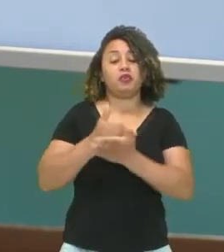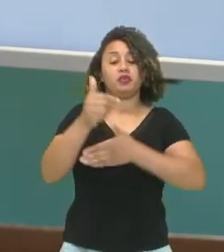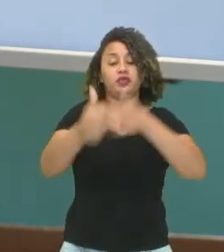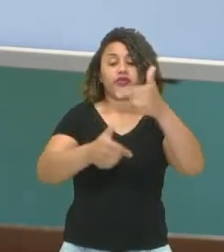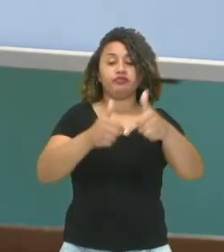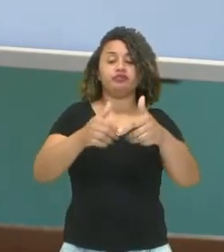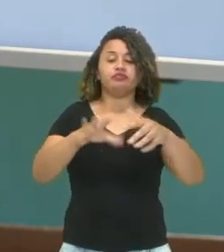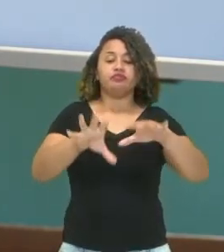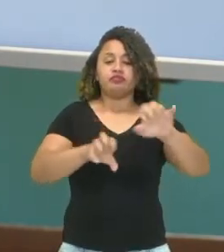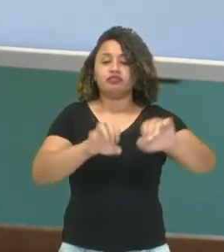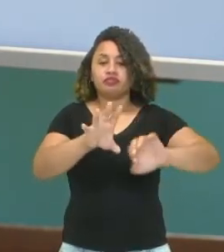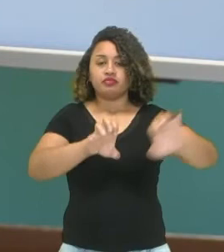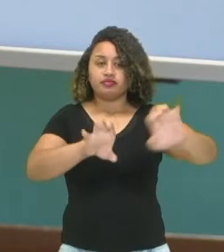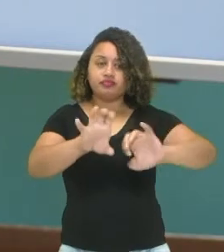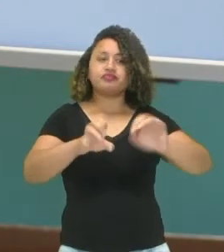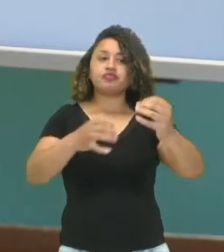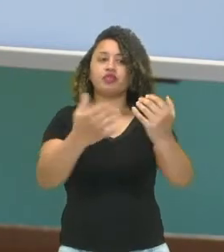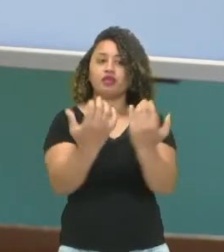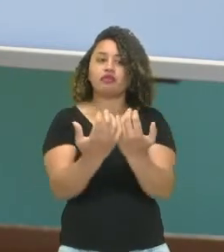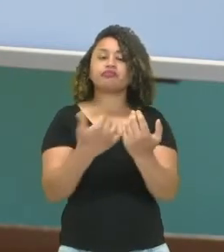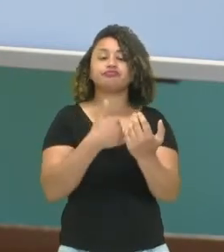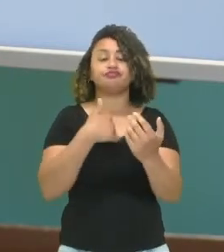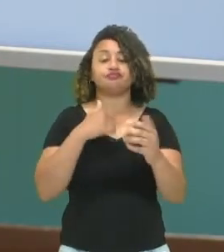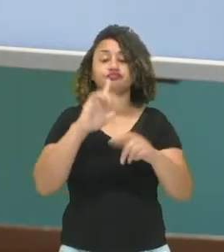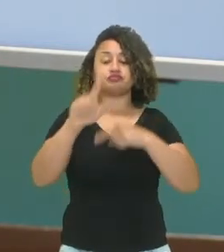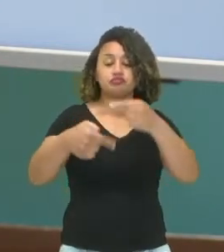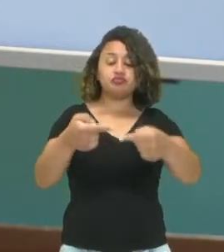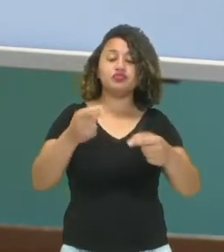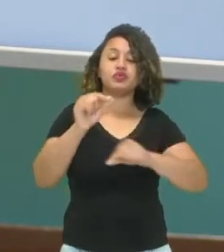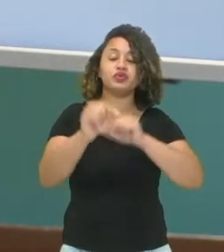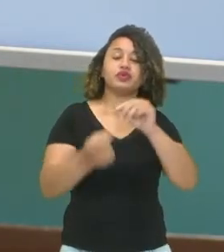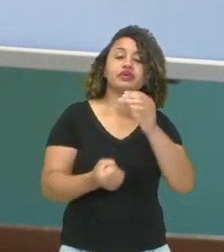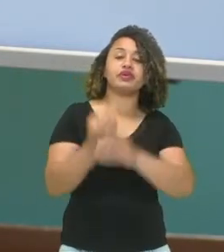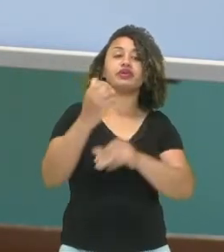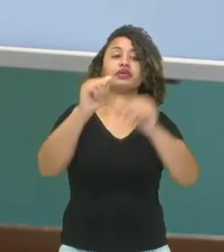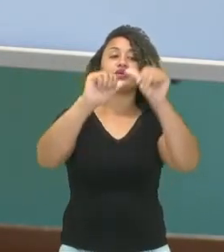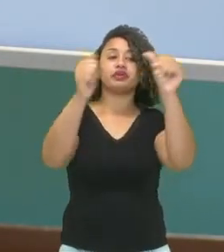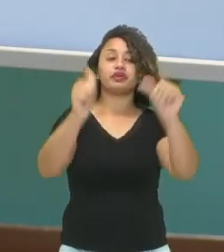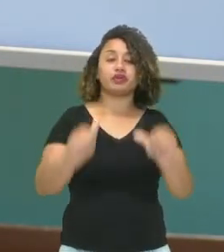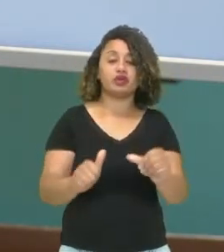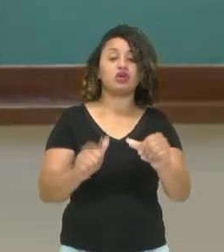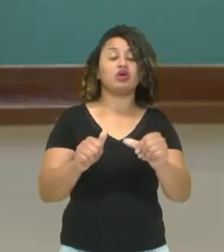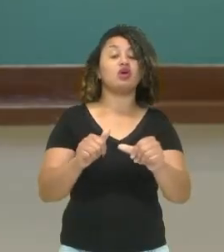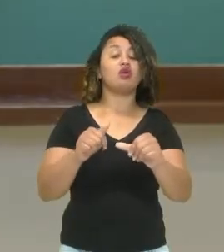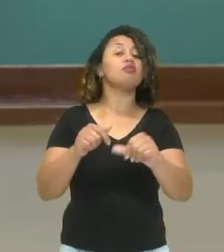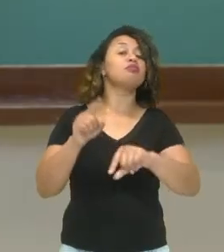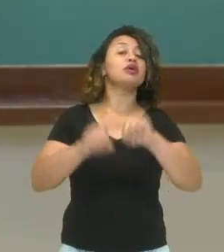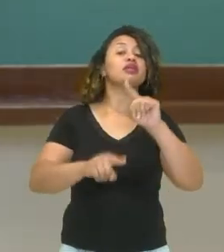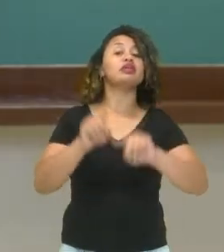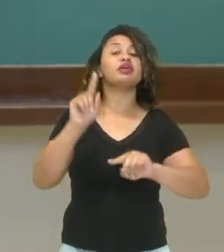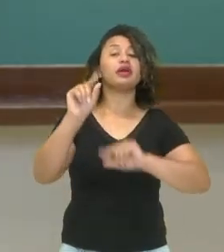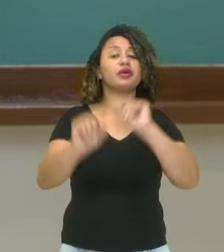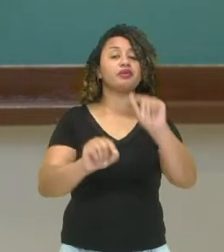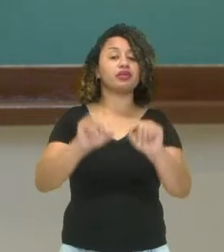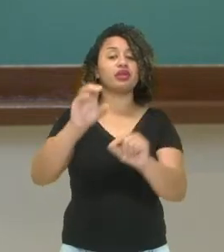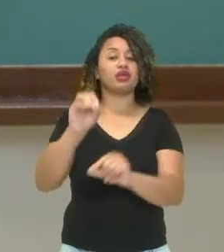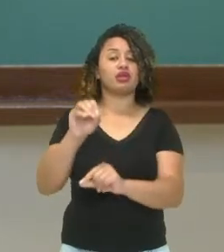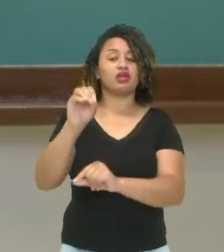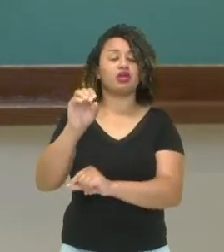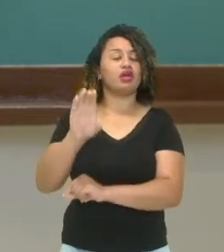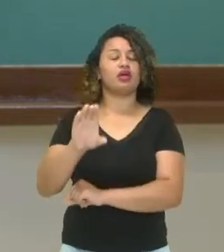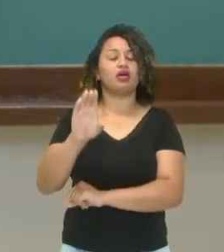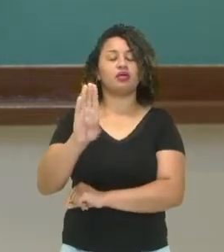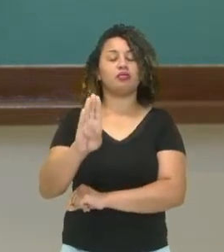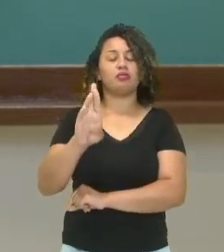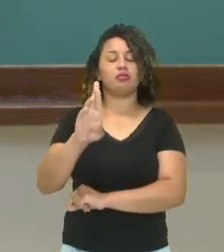modelador e ornamentista. Especializou-se na elaboração de esculturas em bronze. Então, esse artista, ele